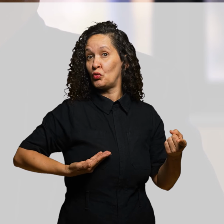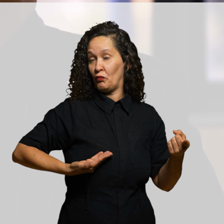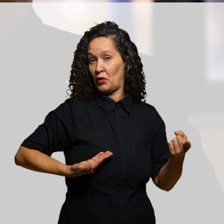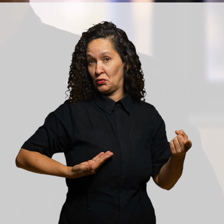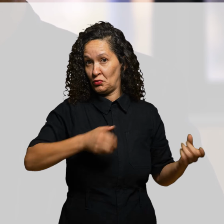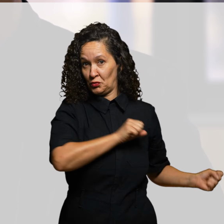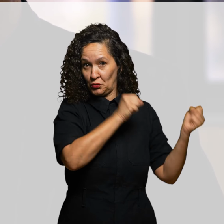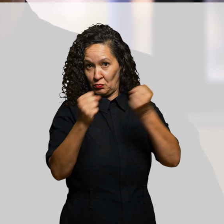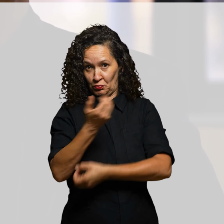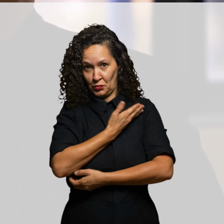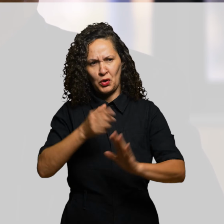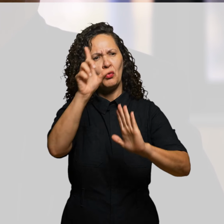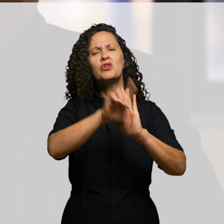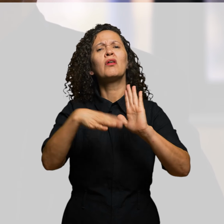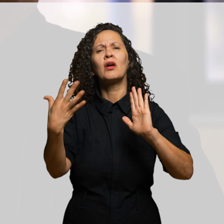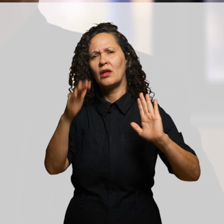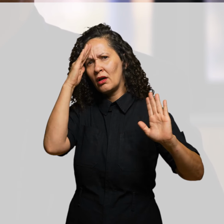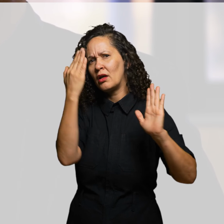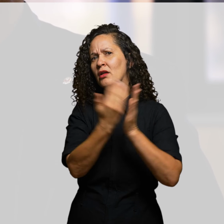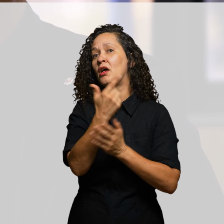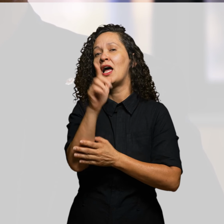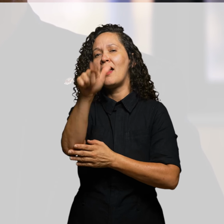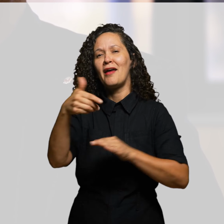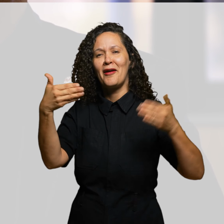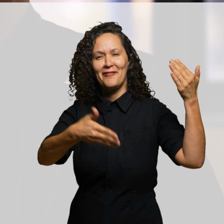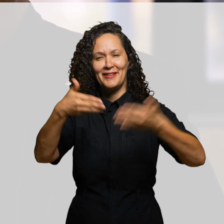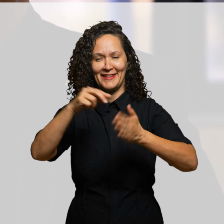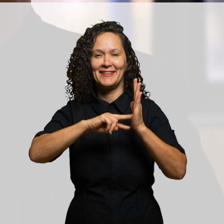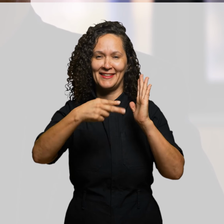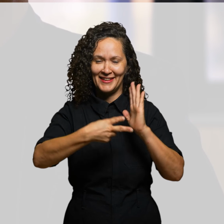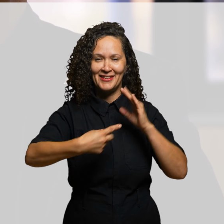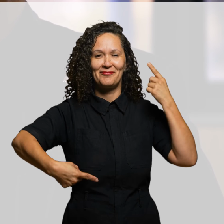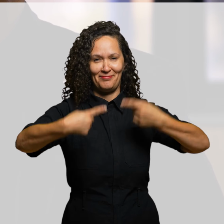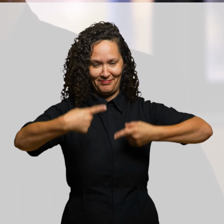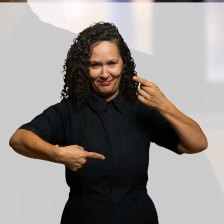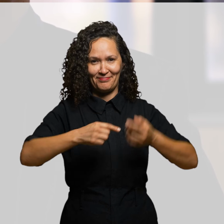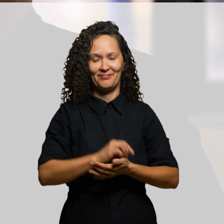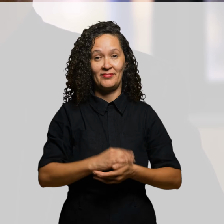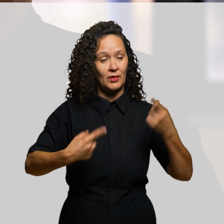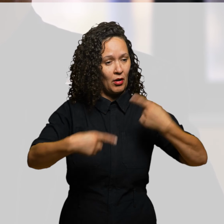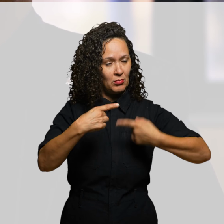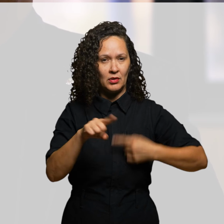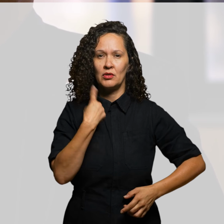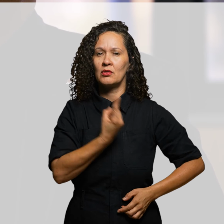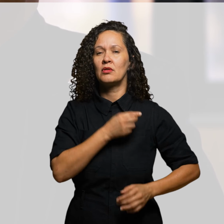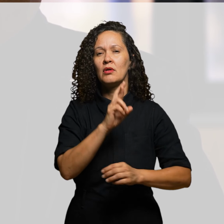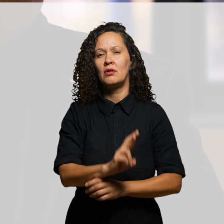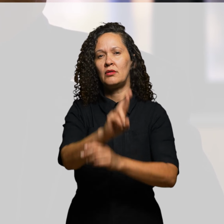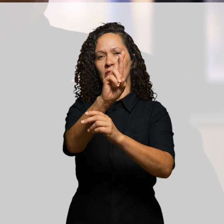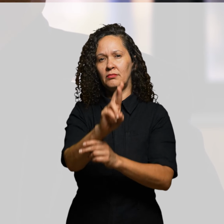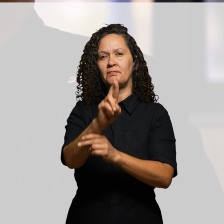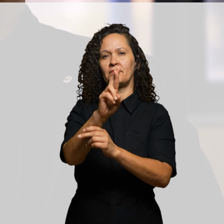quanto a um direito que não é empregado. Isso é participar, politicamente. Que a política, ela se refere